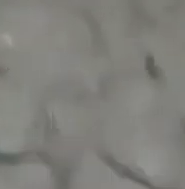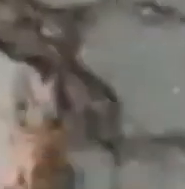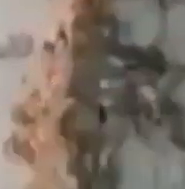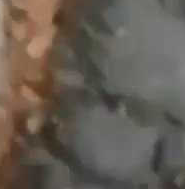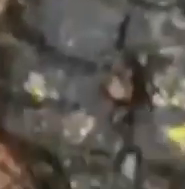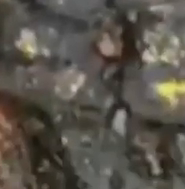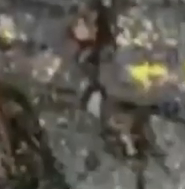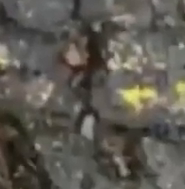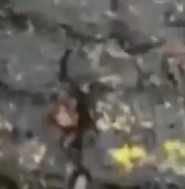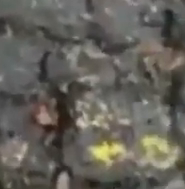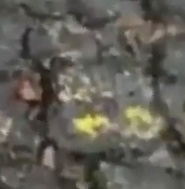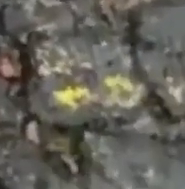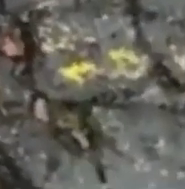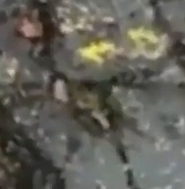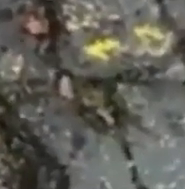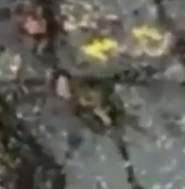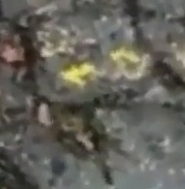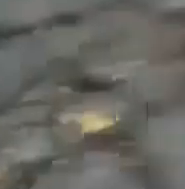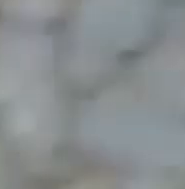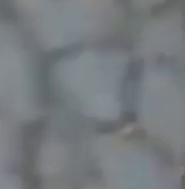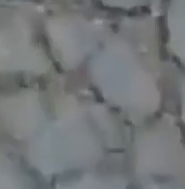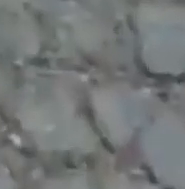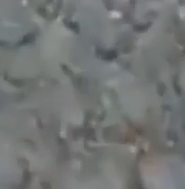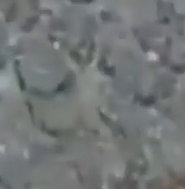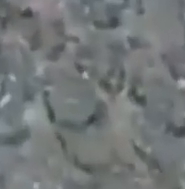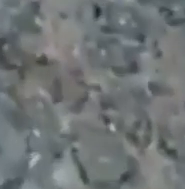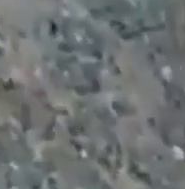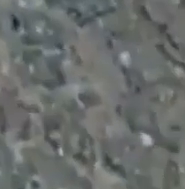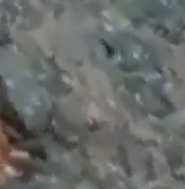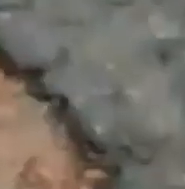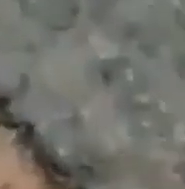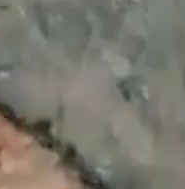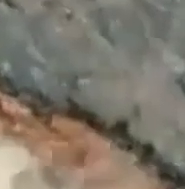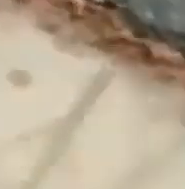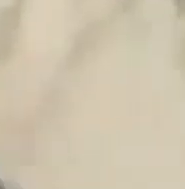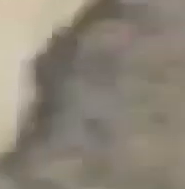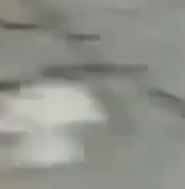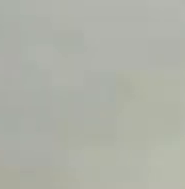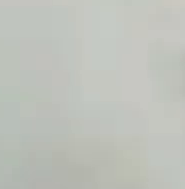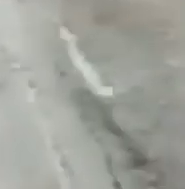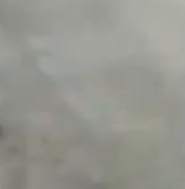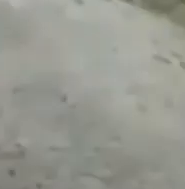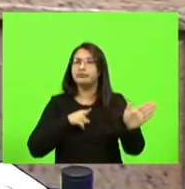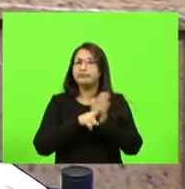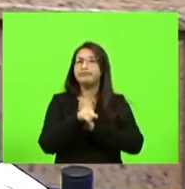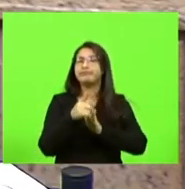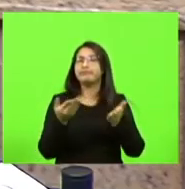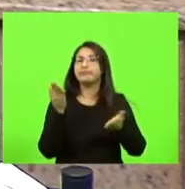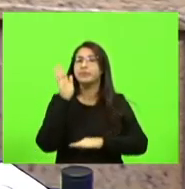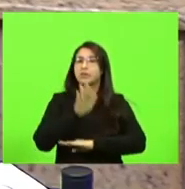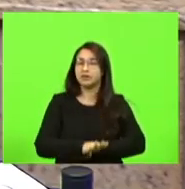na recuperação da rodovia medida que foi permitida pela aprovação de um projeto de lei na Assembleia Legislativa